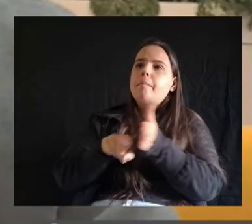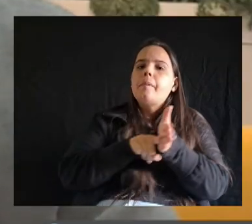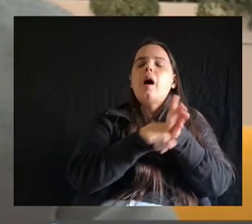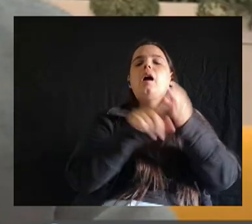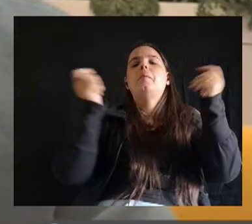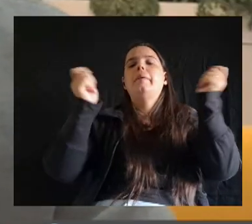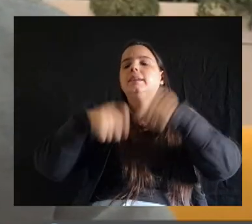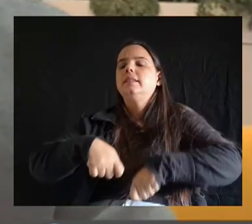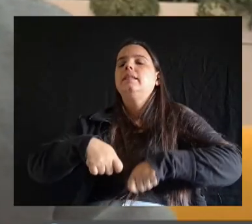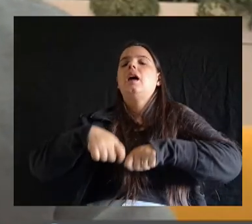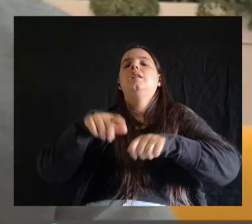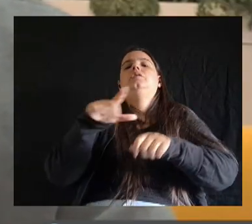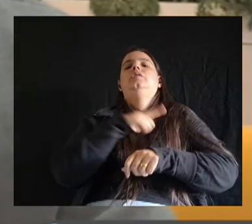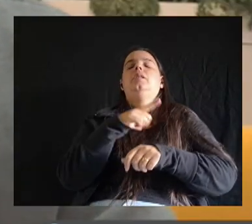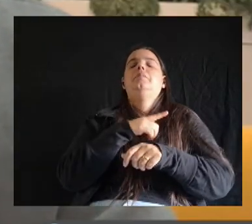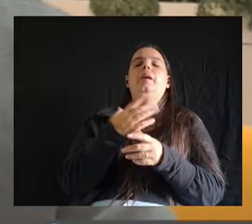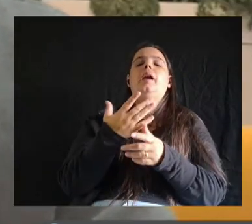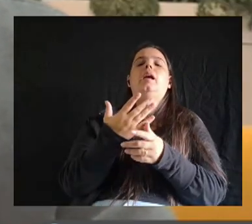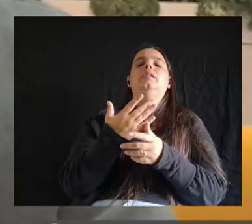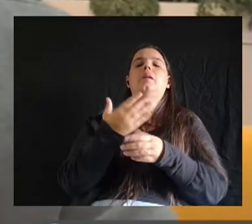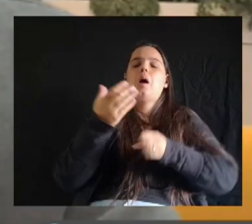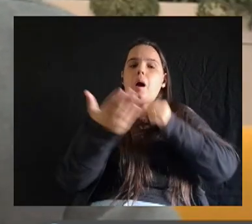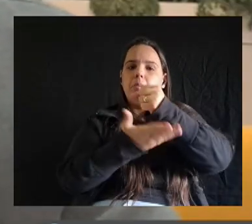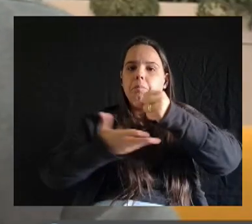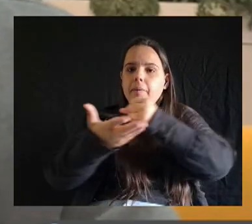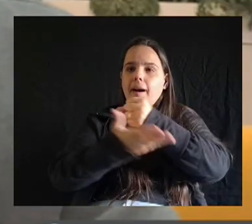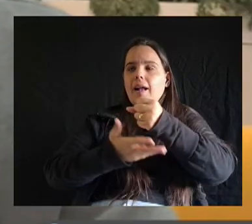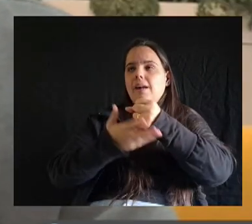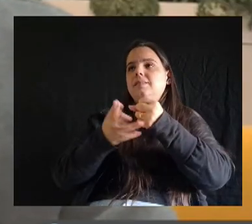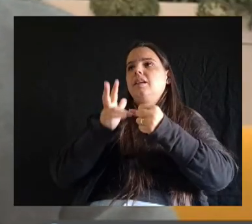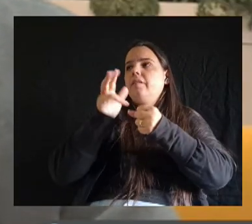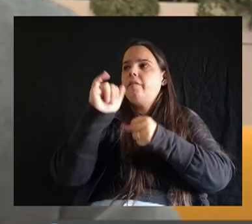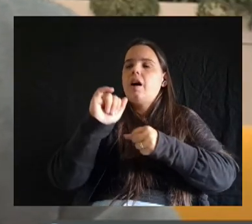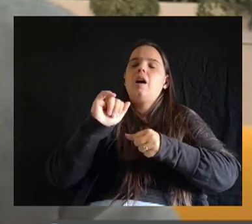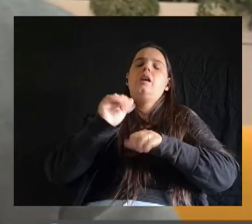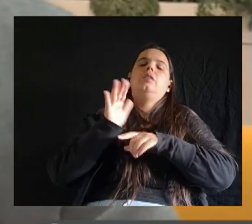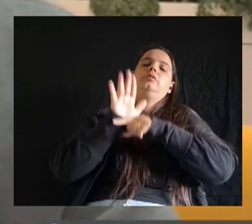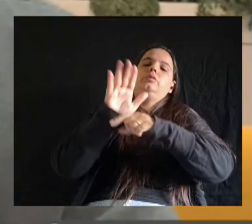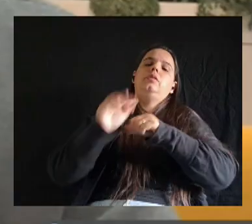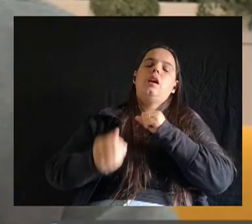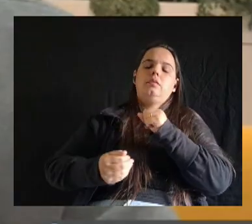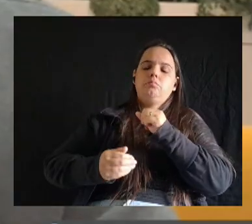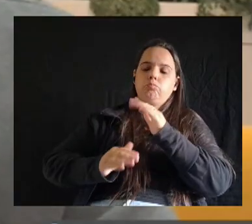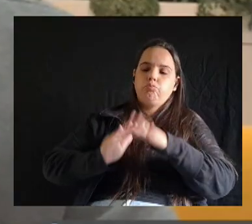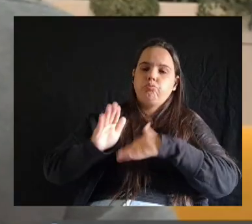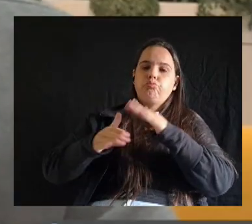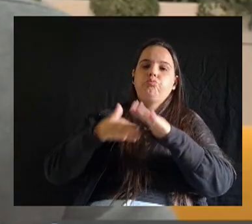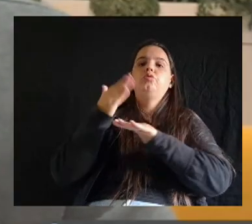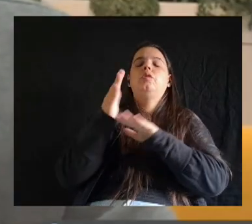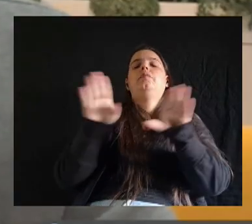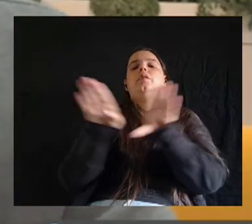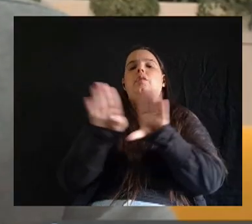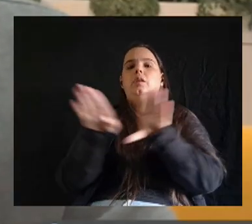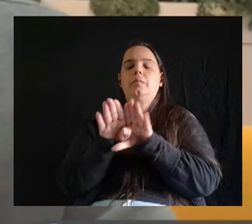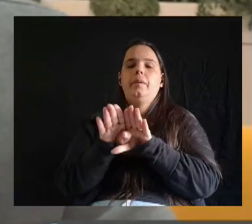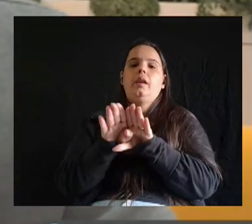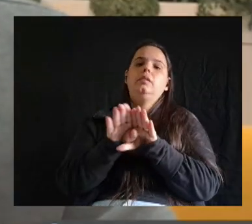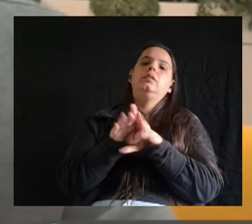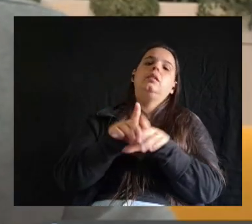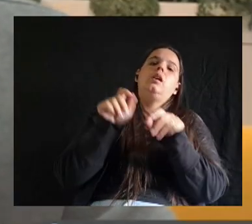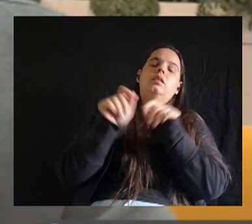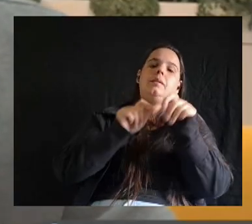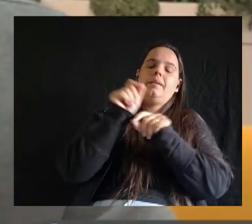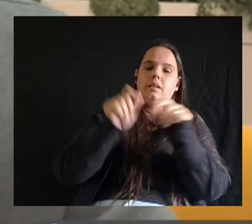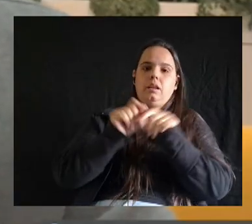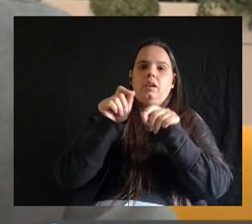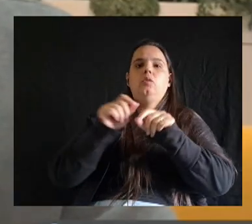para apoiar o crescimento e a aceleração tecnológica dessas startups. Também vamos ter o apoio de um hub de inovação, que é